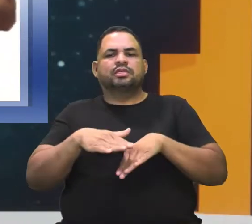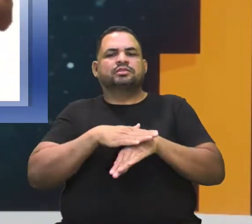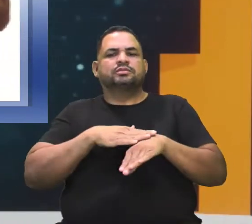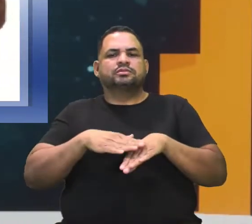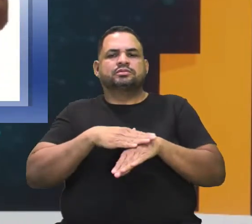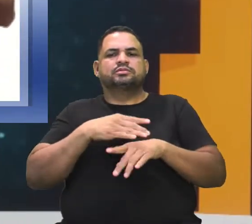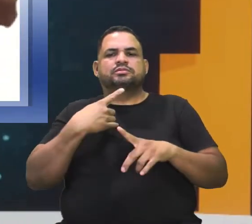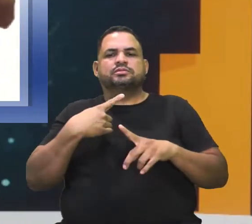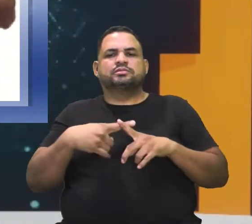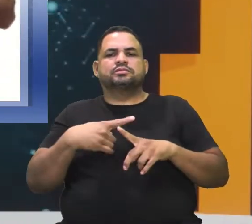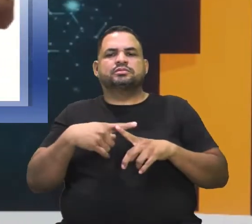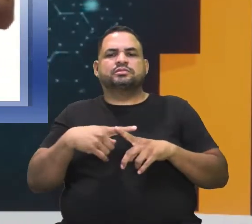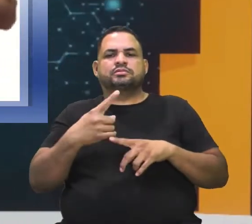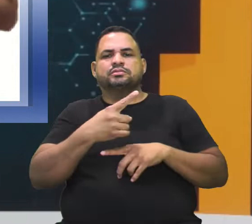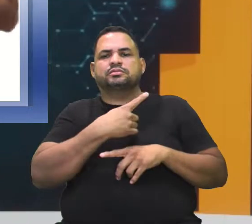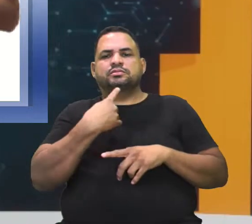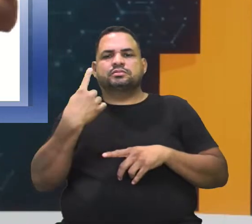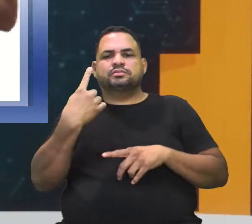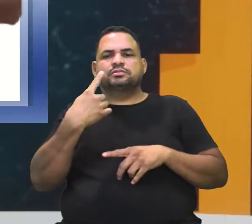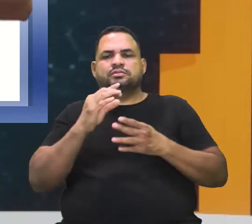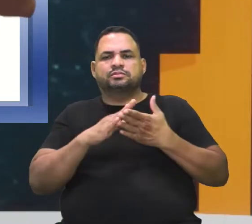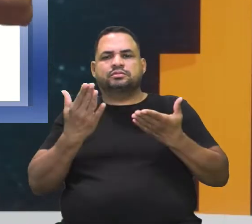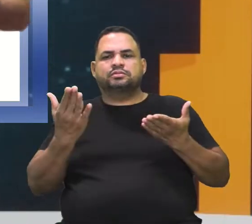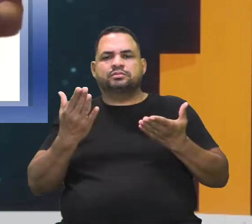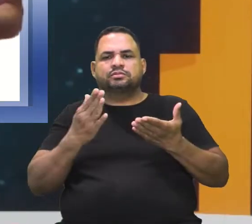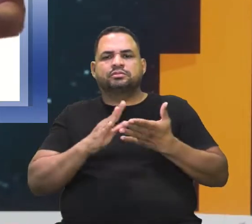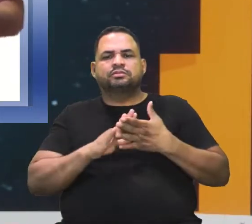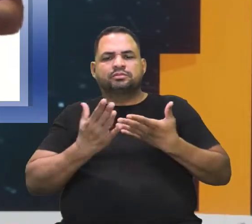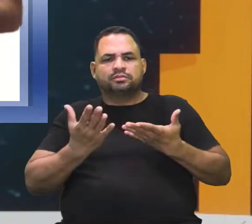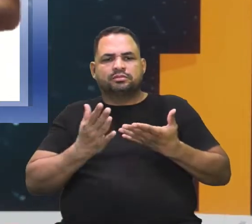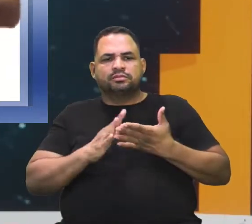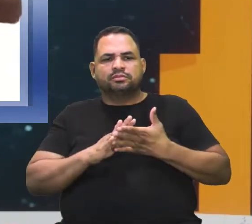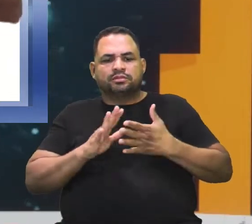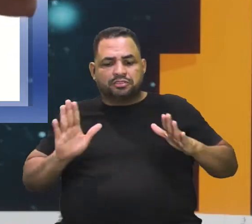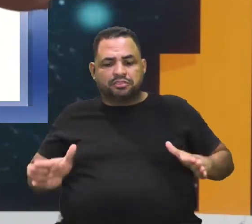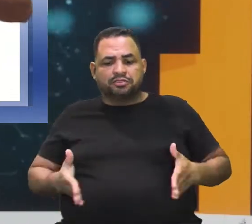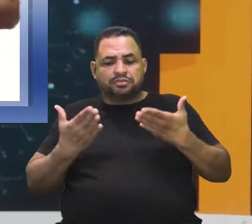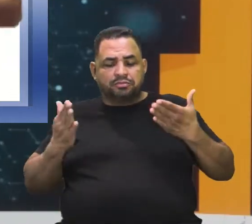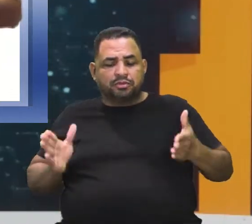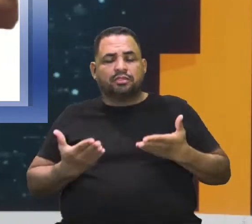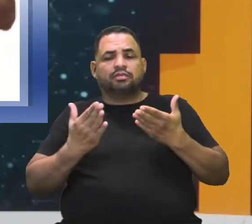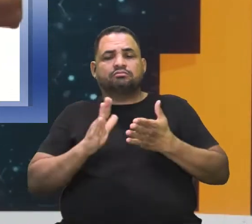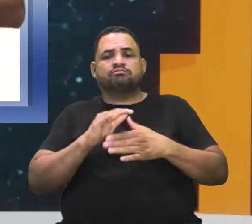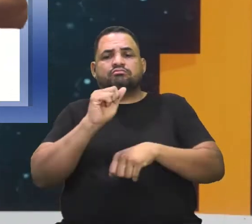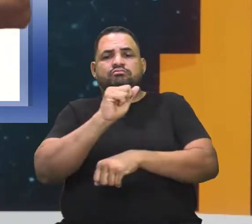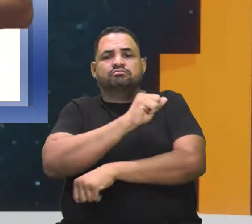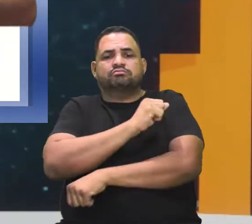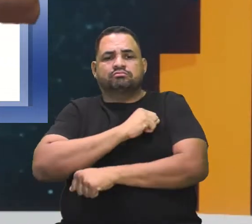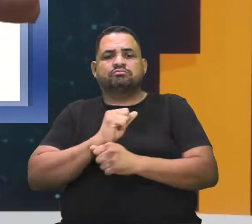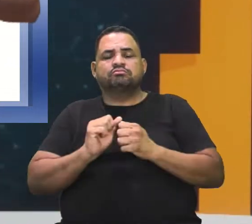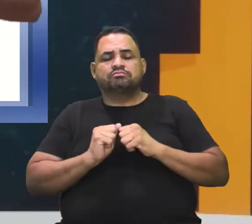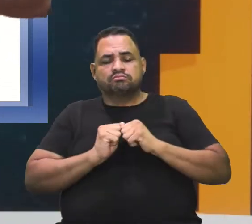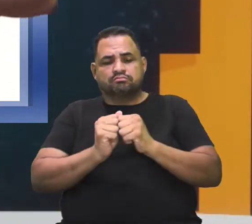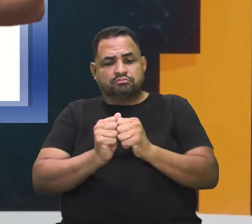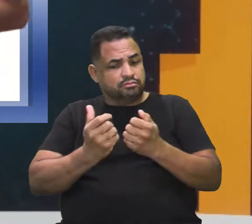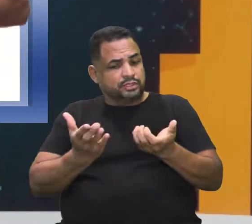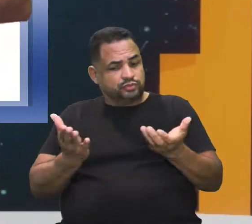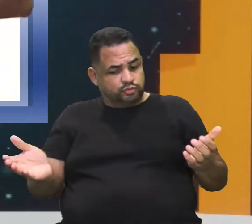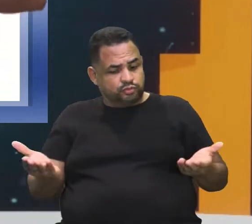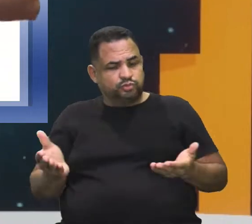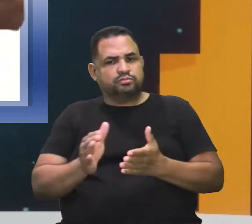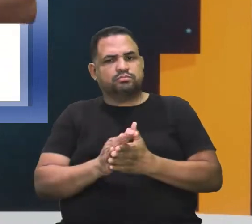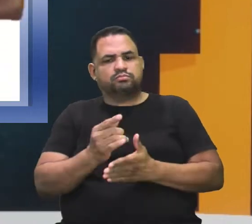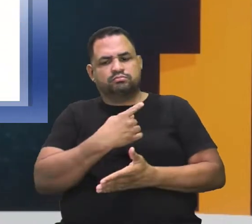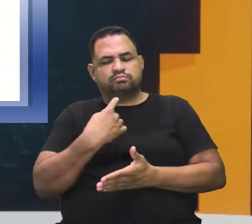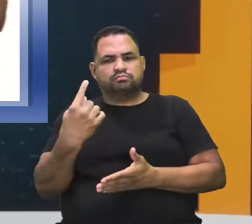com vocês, por quê? Porque nós temos um lema, primeiro cativar o aluno. Isso. Precisamos ter vocês ali do nosso lado. Ao nosso favor.